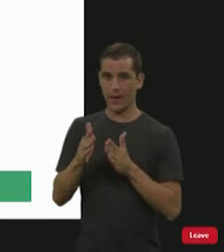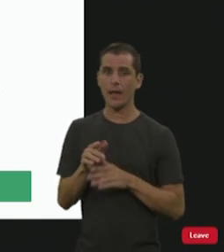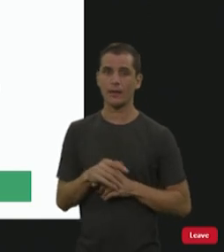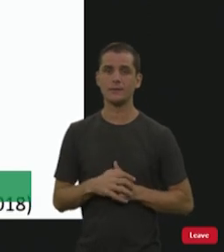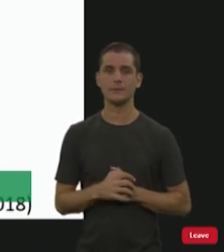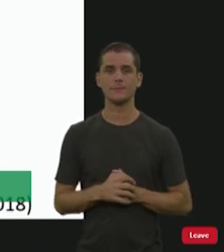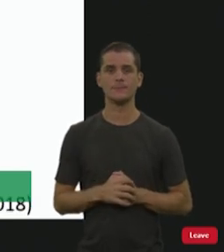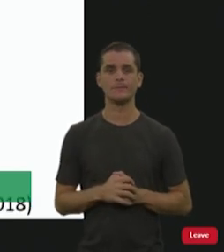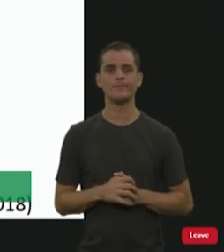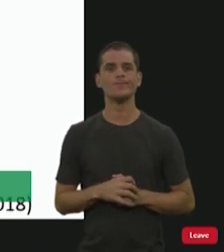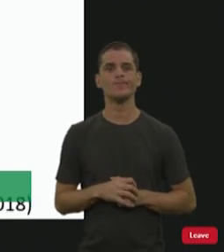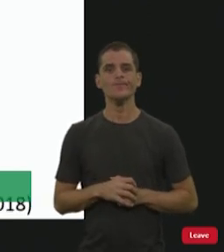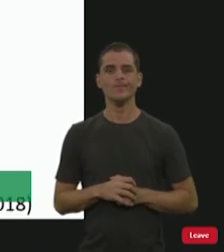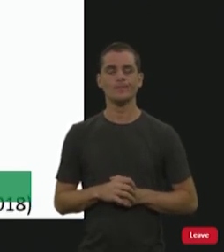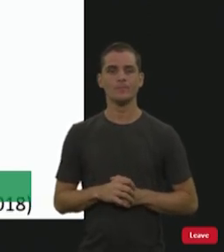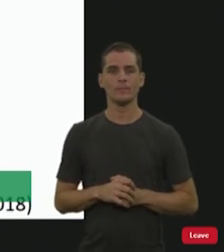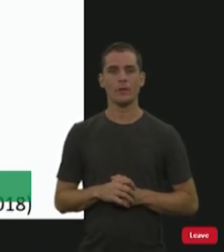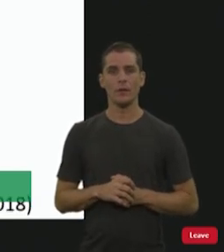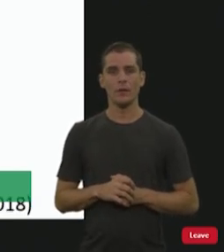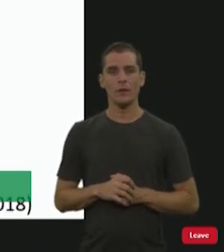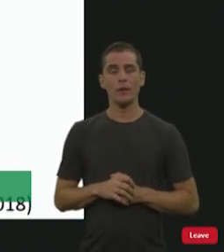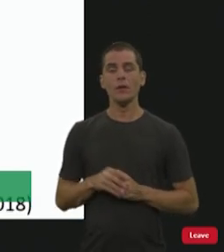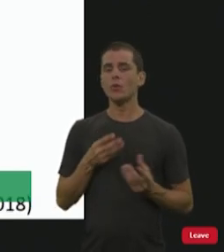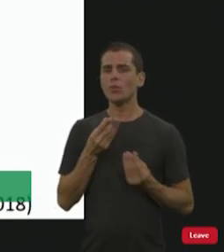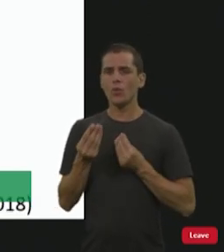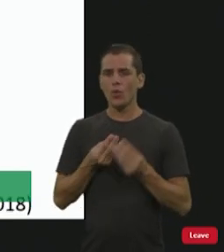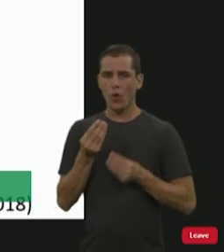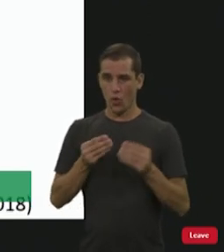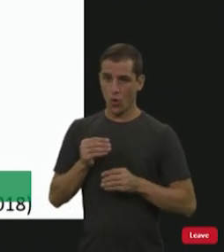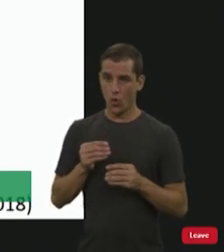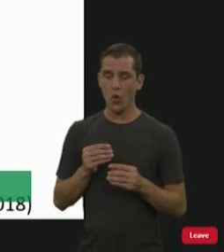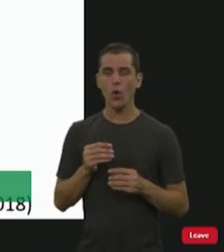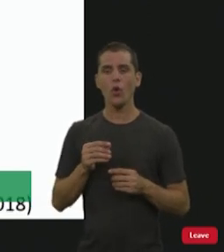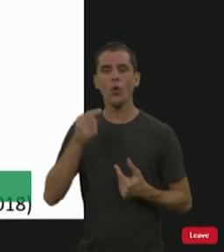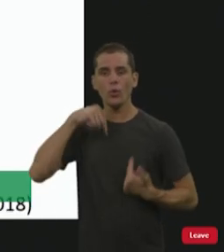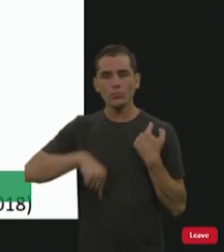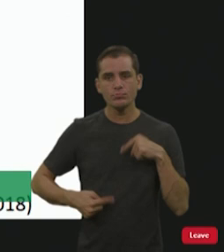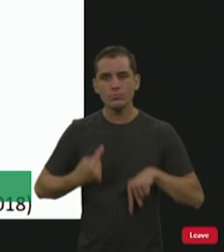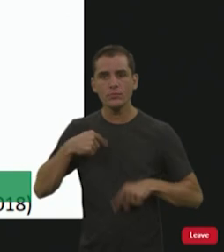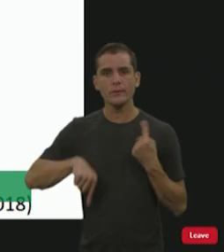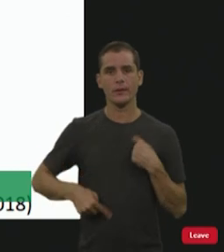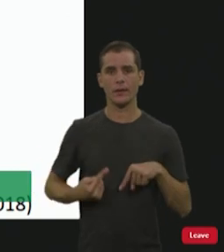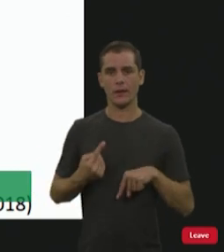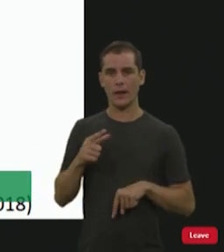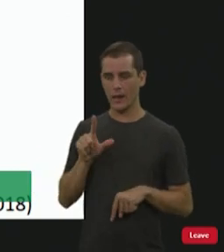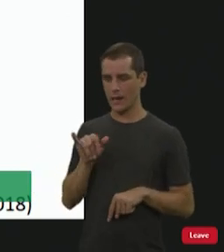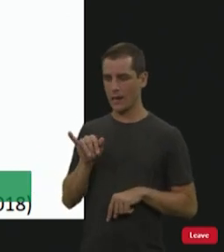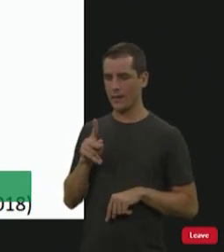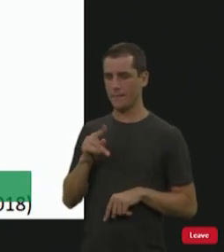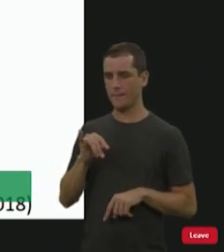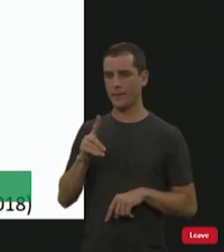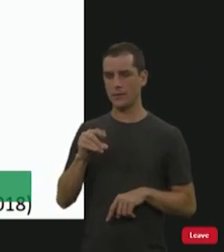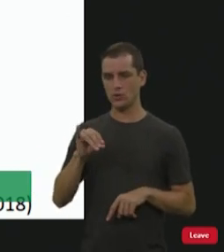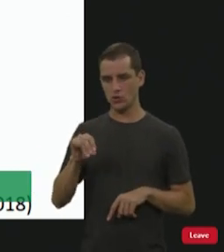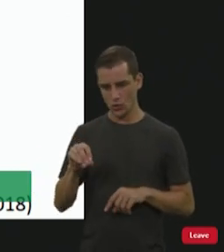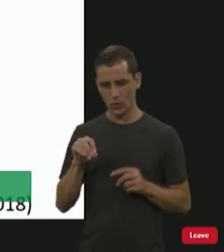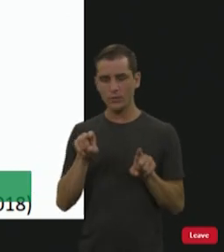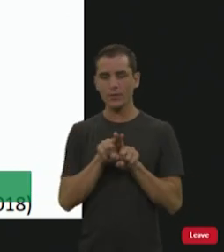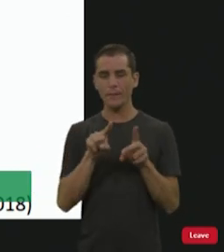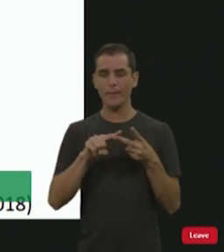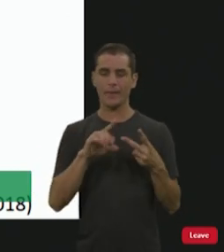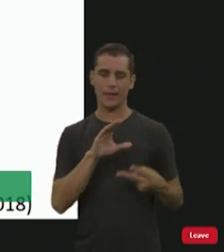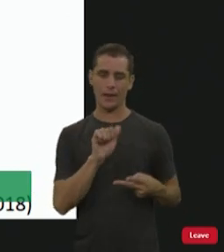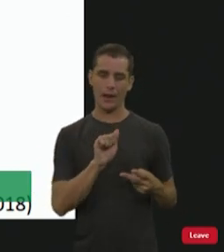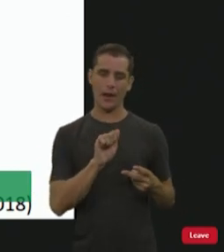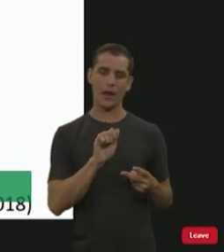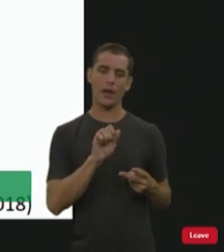de carboidratos e de lipídios. Então, como eu disse anteriormente, quase completa ausência de tecido adiposo, uma aparência acromegálica, né, como se fosse